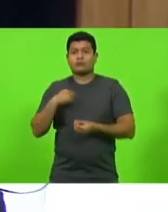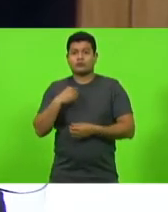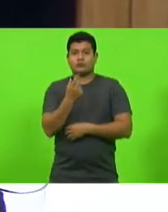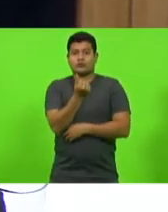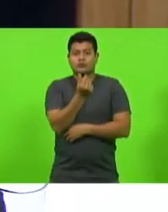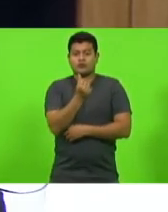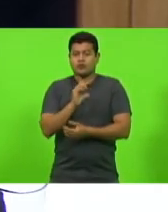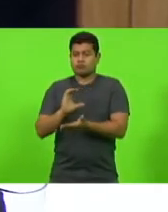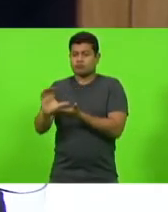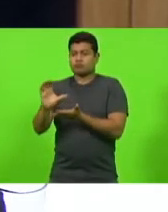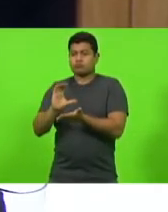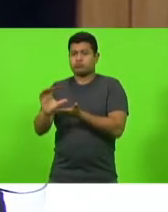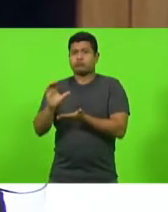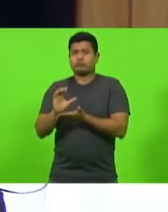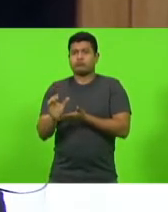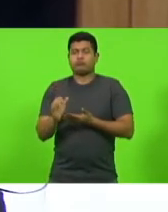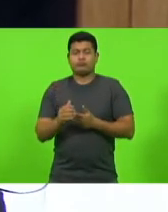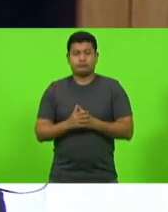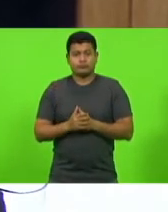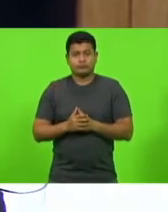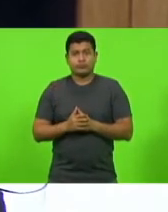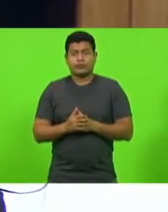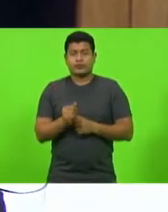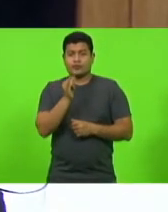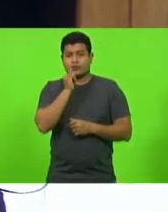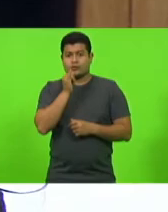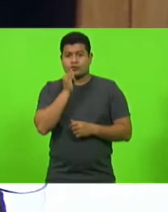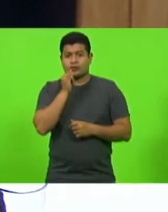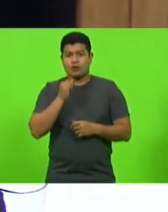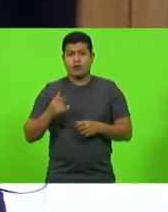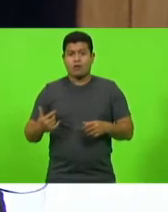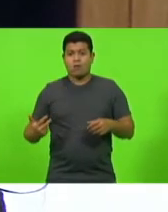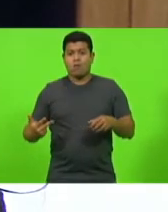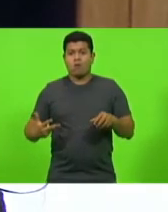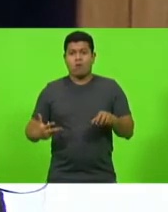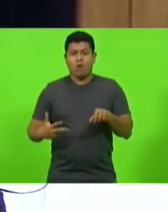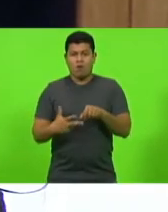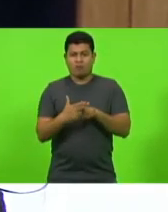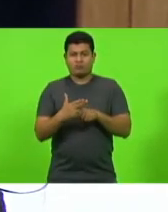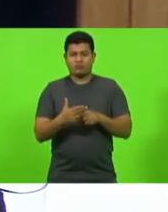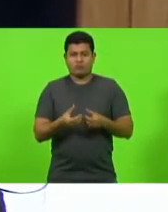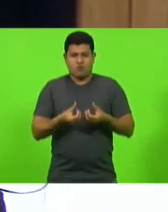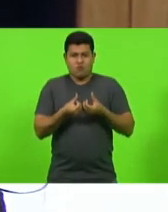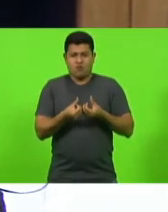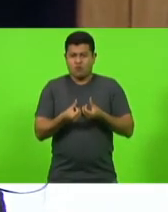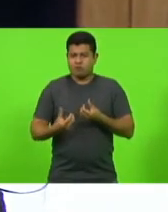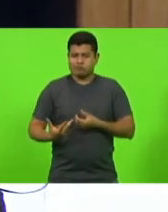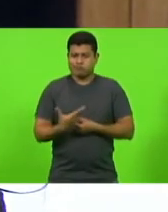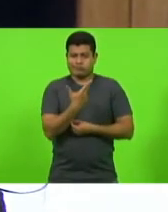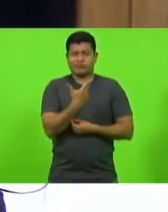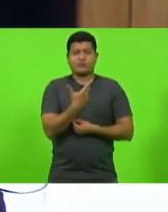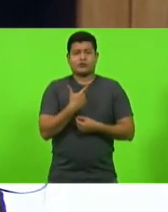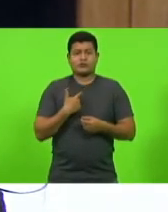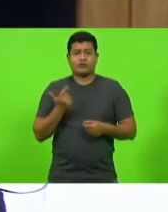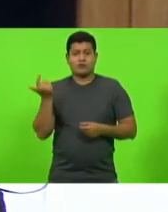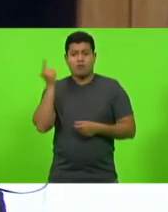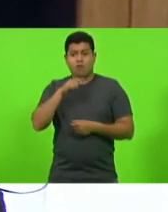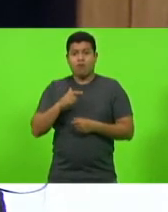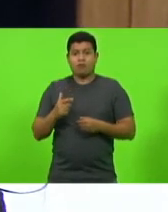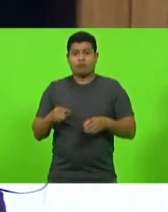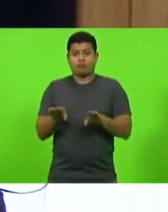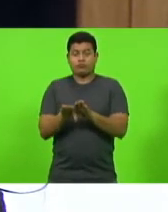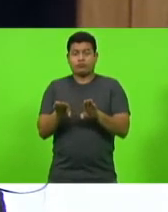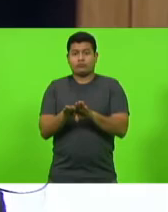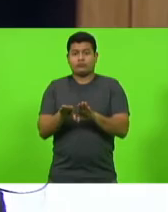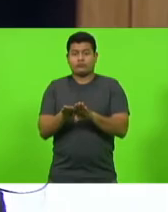emendas, destinar recursos. Por exemplo, as castrações. Hoje nós temos castrações dos animais que estão em situação